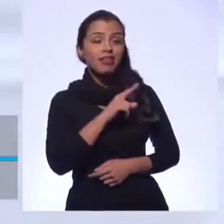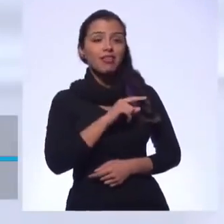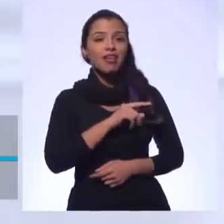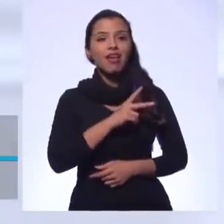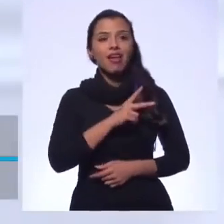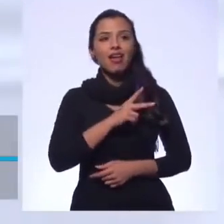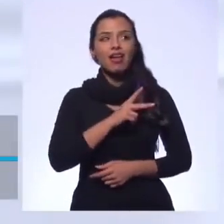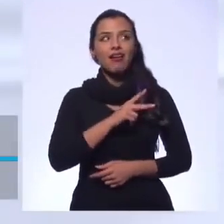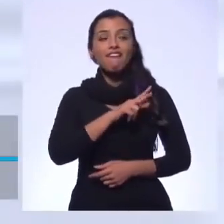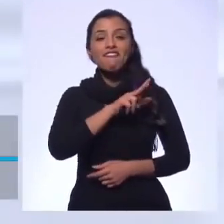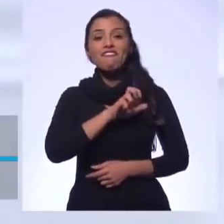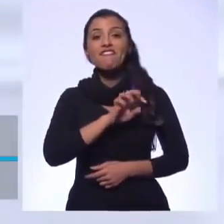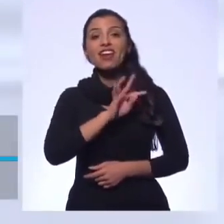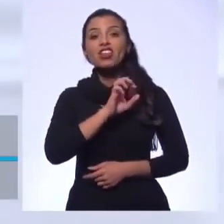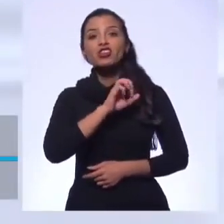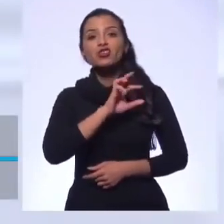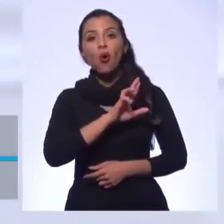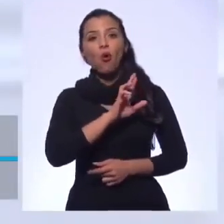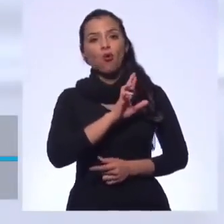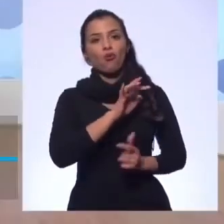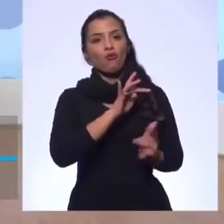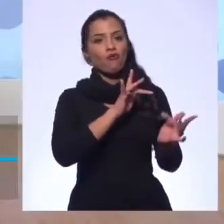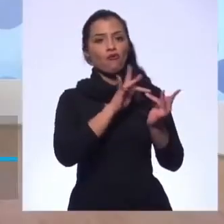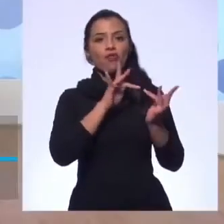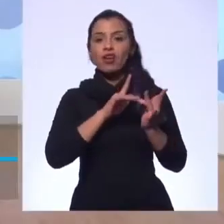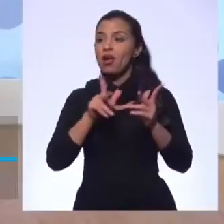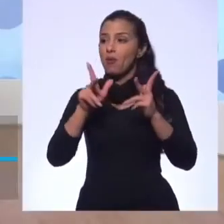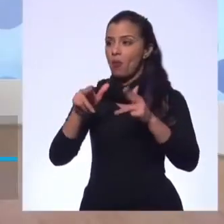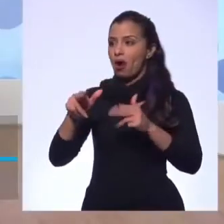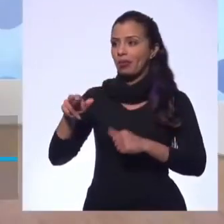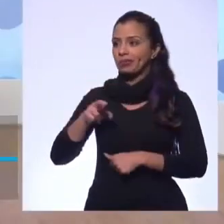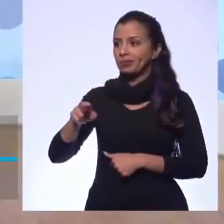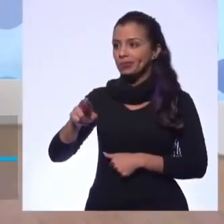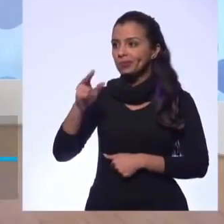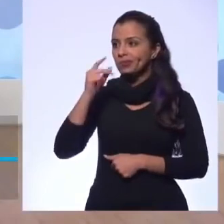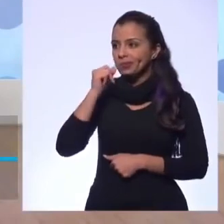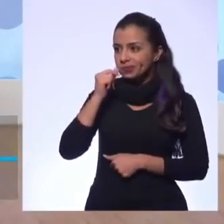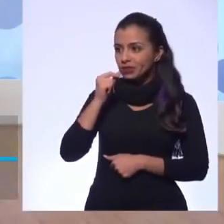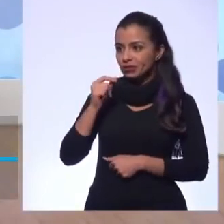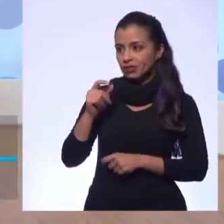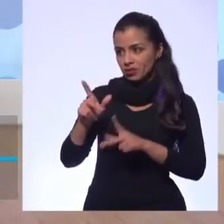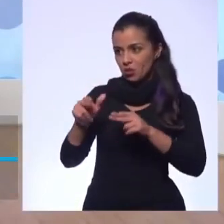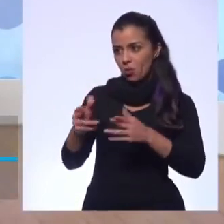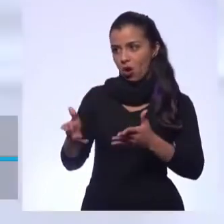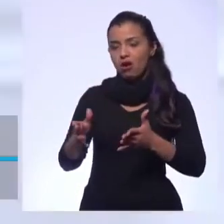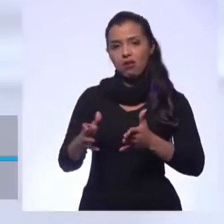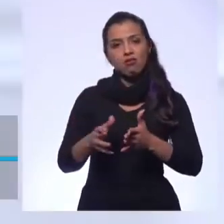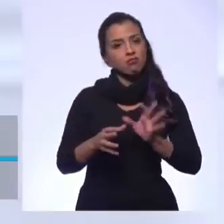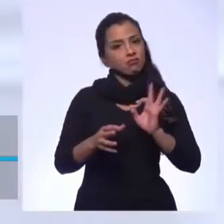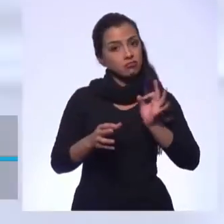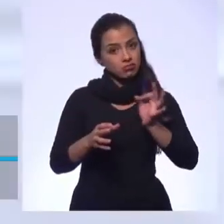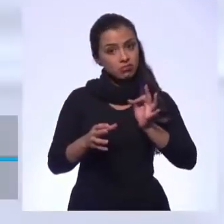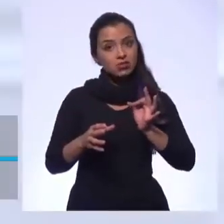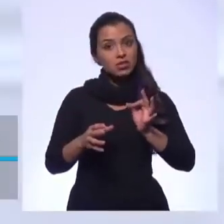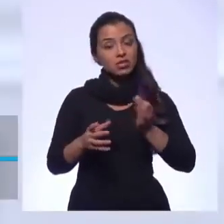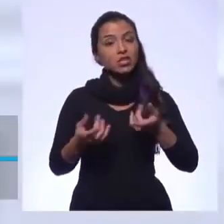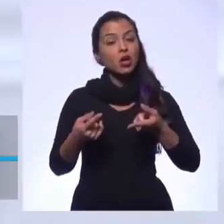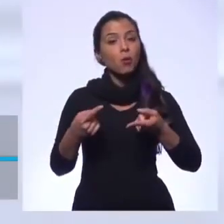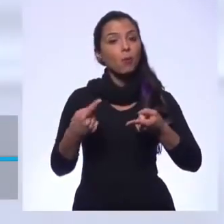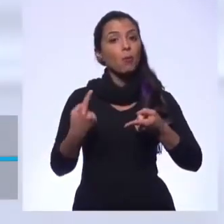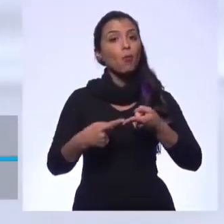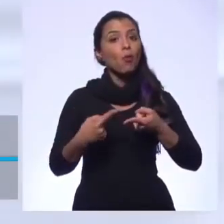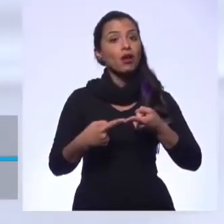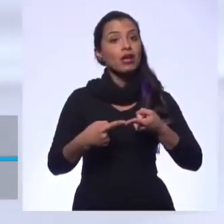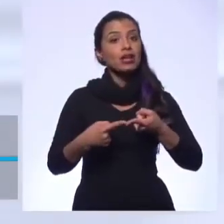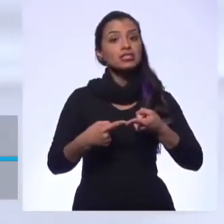vetor, né? Físico. Assim como o rato também, né? O Ian escreveu o rato também. Então, são vetores físicos. Por que são vetores